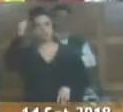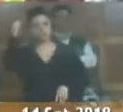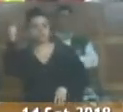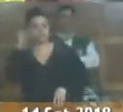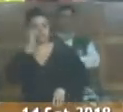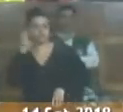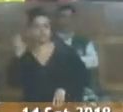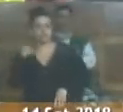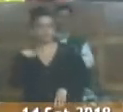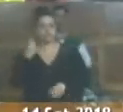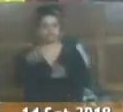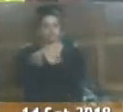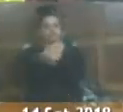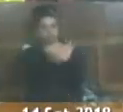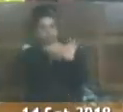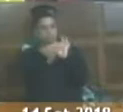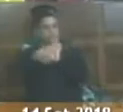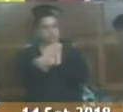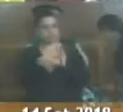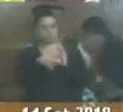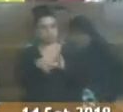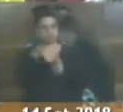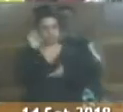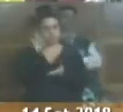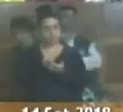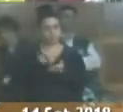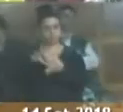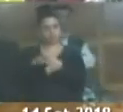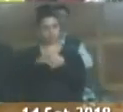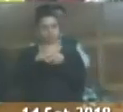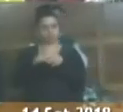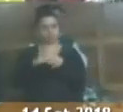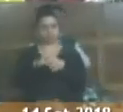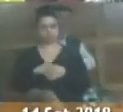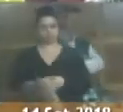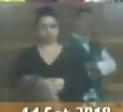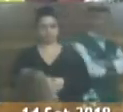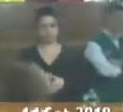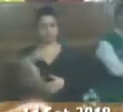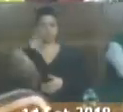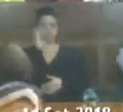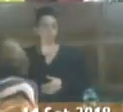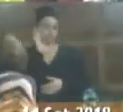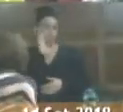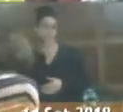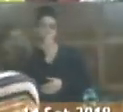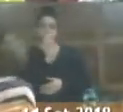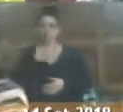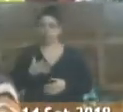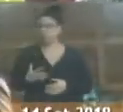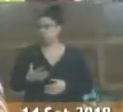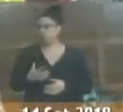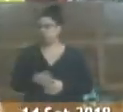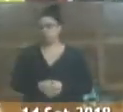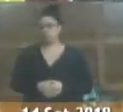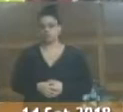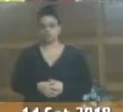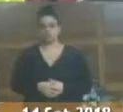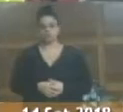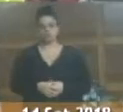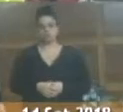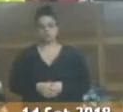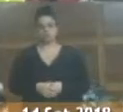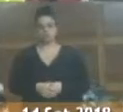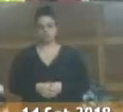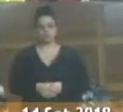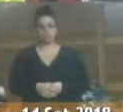a gente unido, né? Unido de verdade. É muito legal. Querer poder...